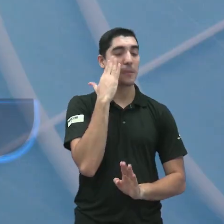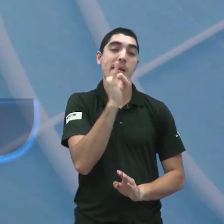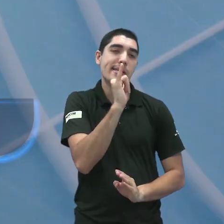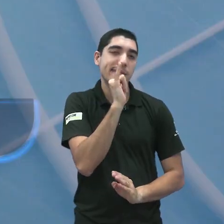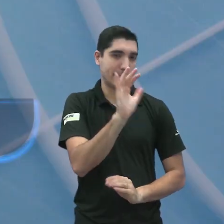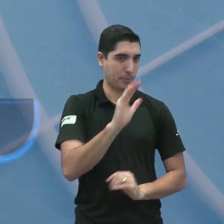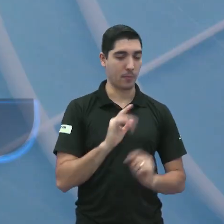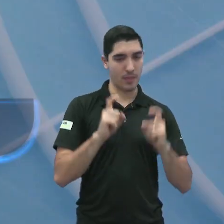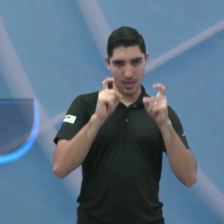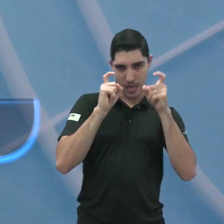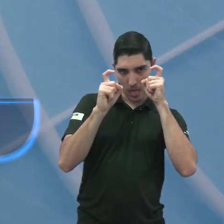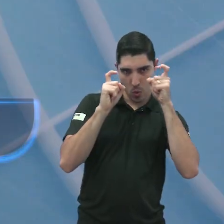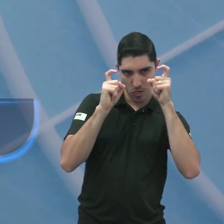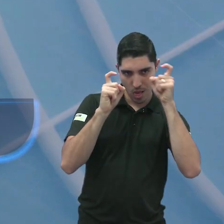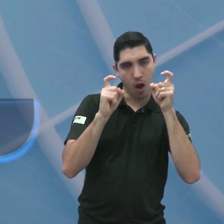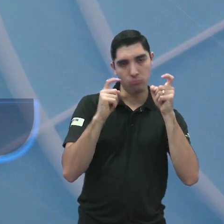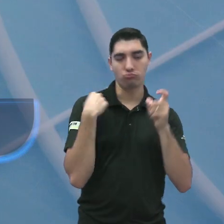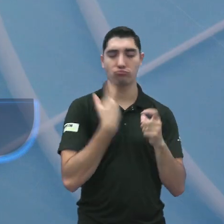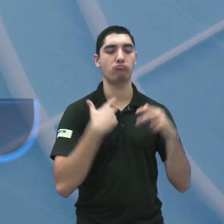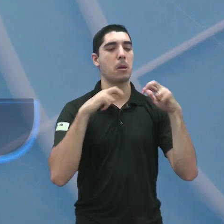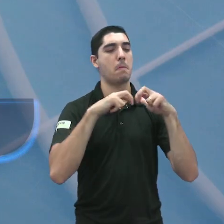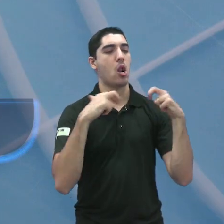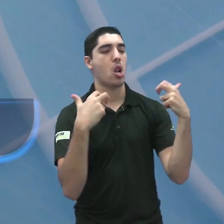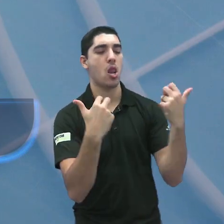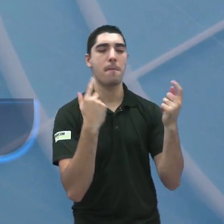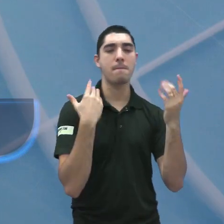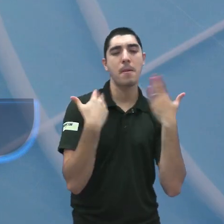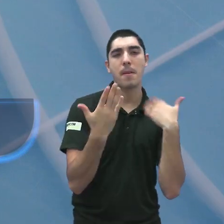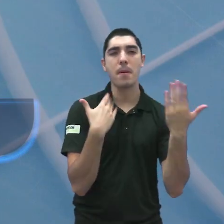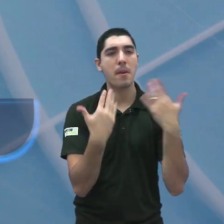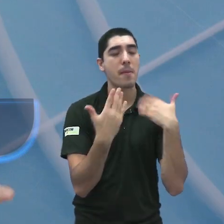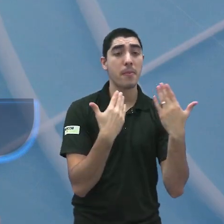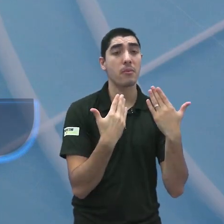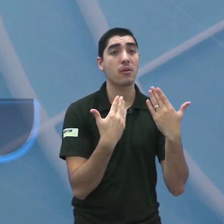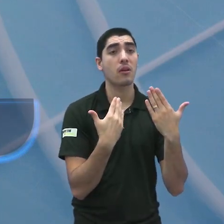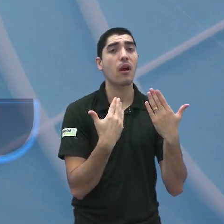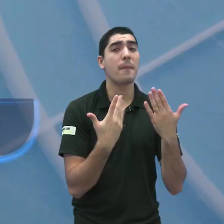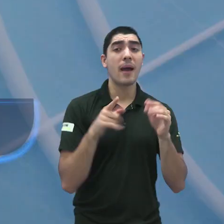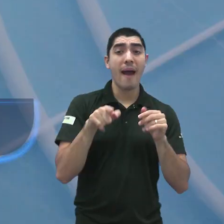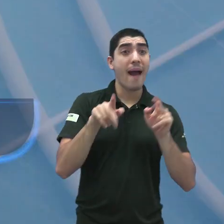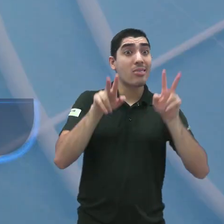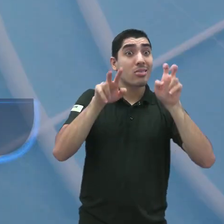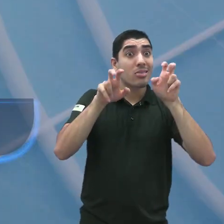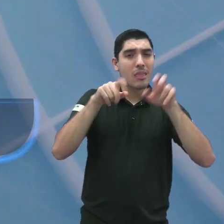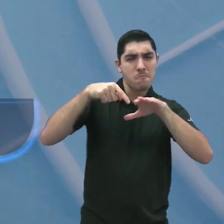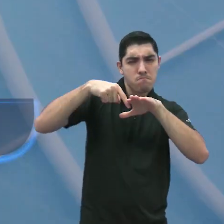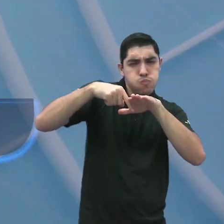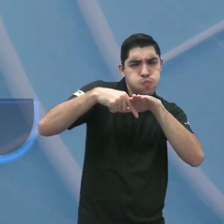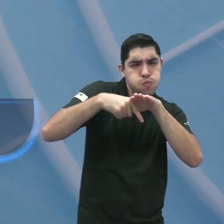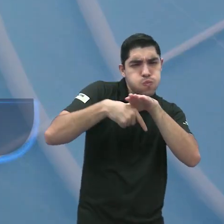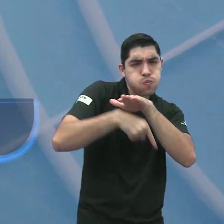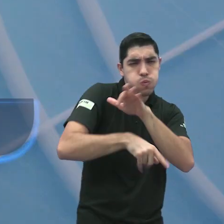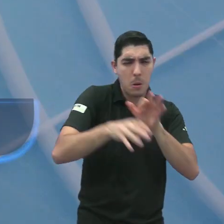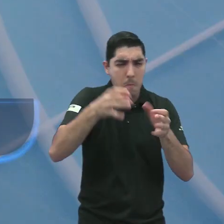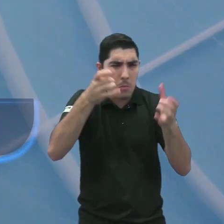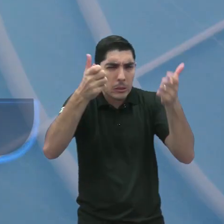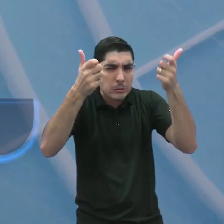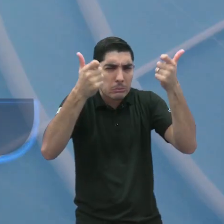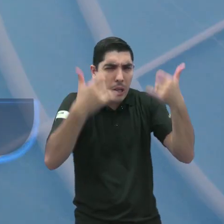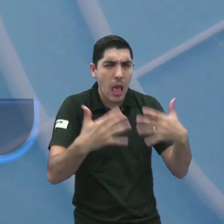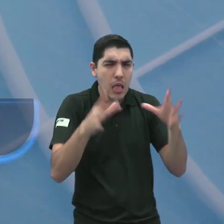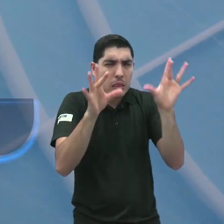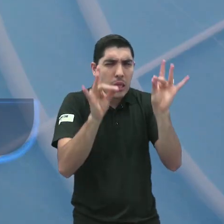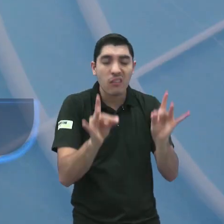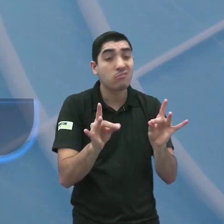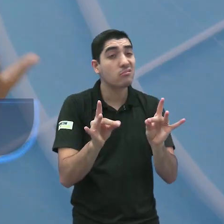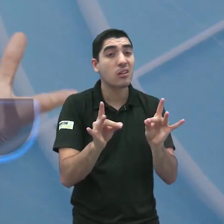uma reunião, em uma discussão, não aprofundam tanto os assuntos,